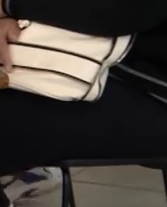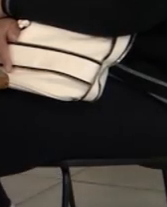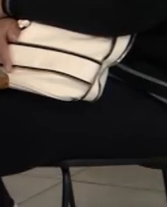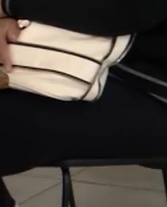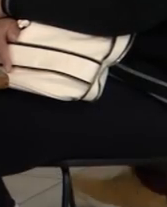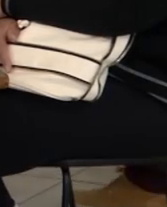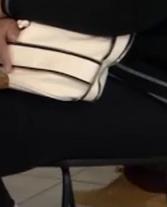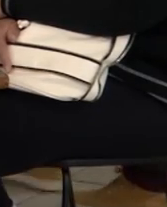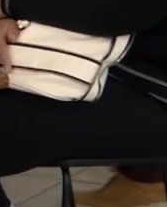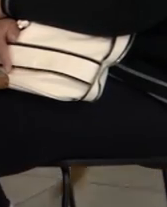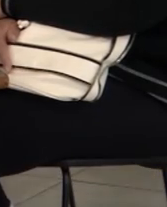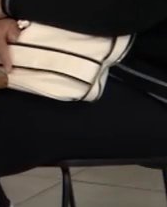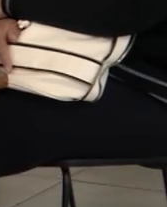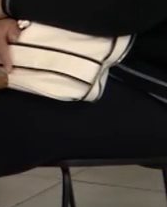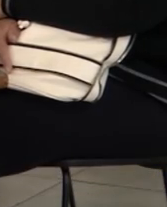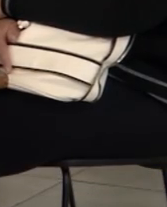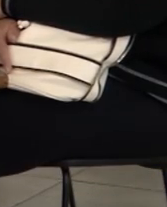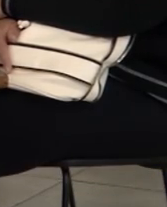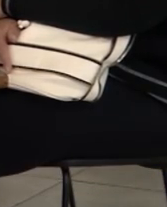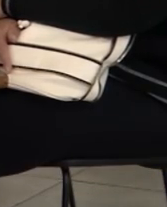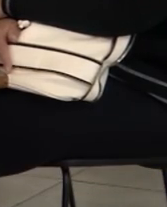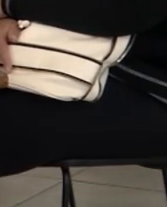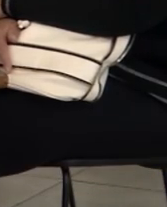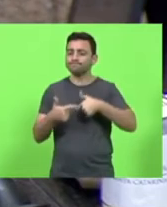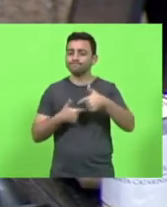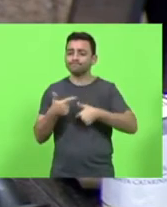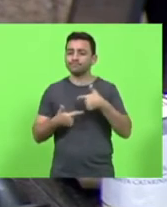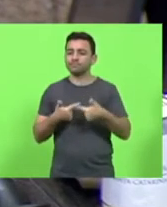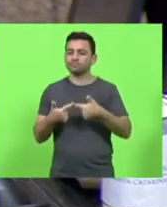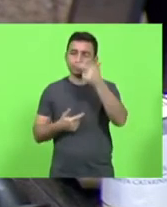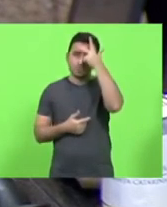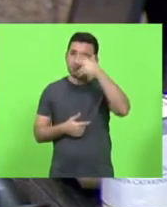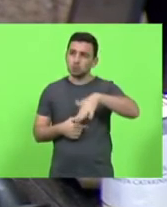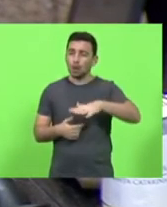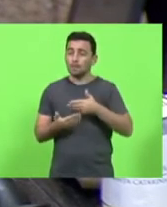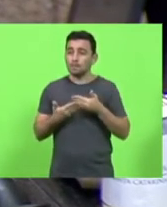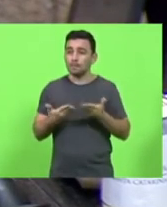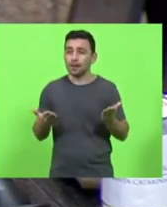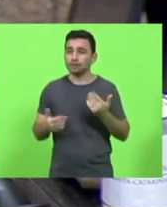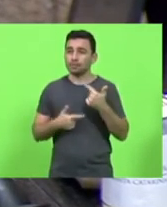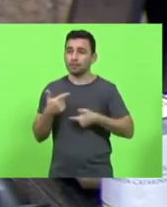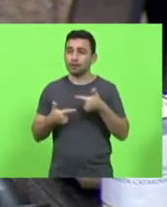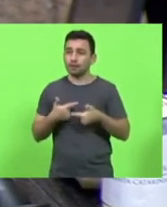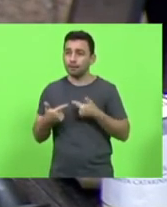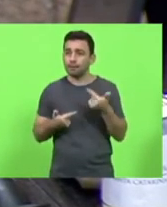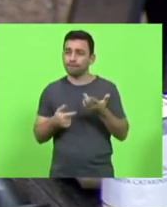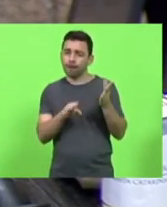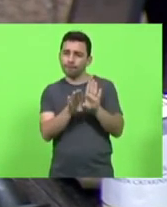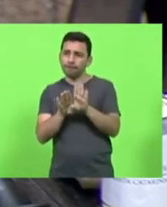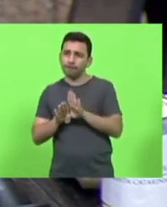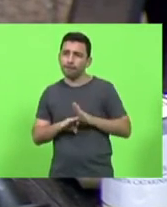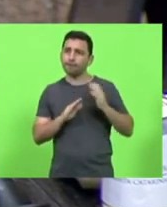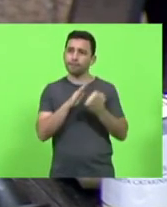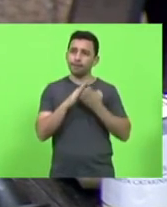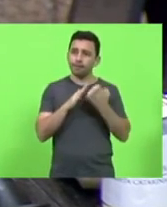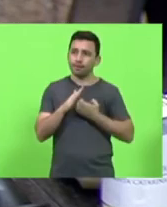indiretos, nesse setor que não pode trabalhar. Pessoas que estão perdendo, que perderam o emprego, fecharam suas empresas, estão tentando outras